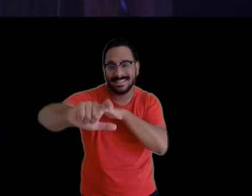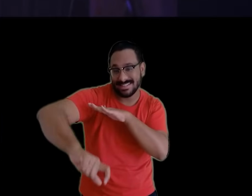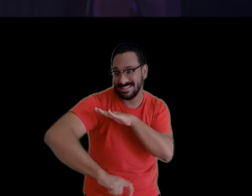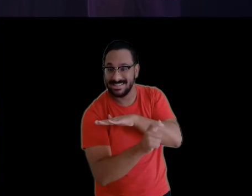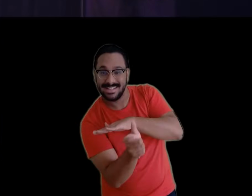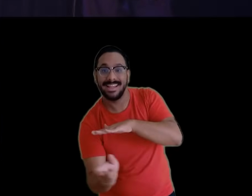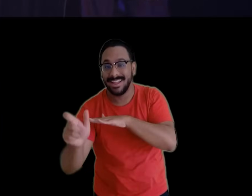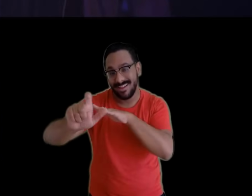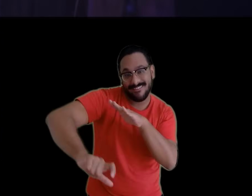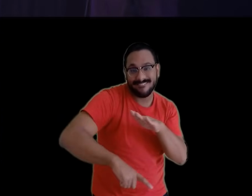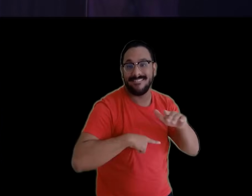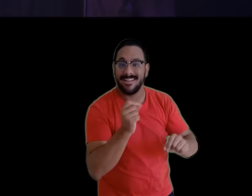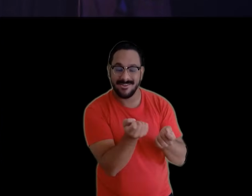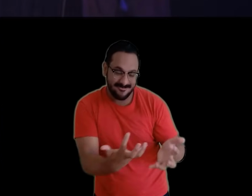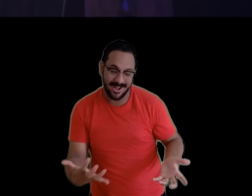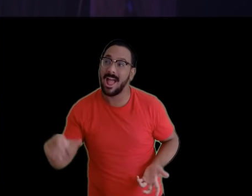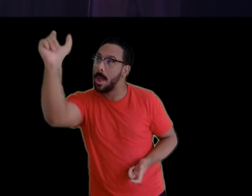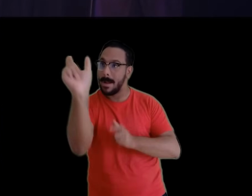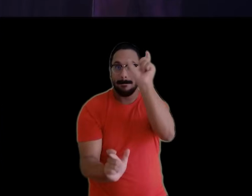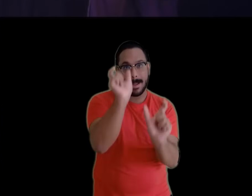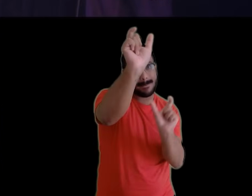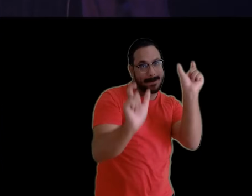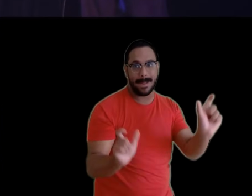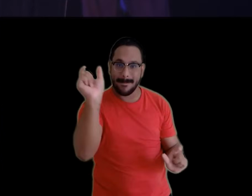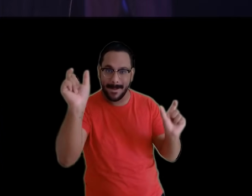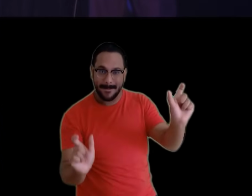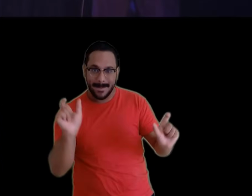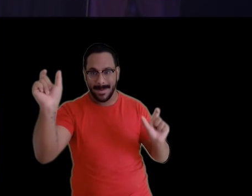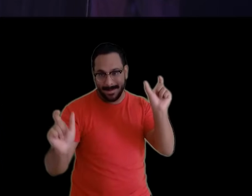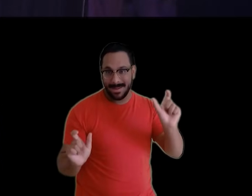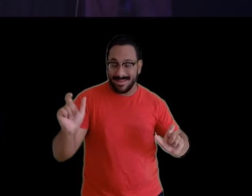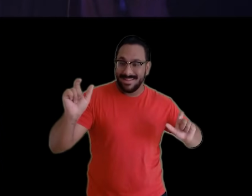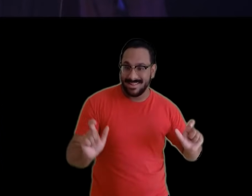trampolim, escorregou aqui, caiu no meu